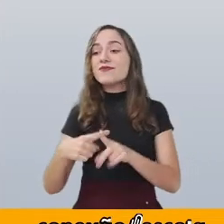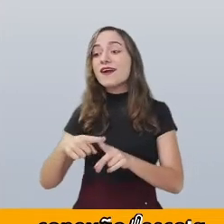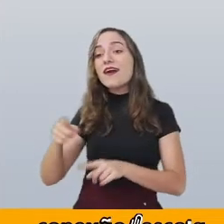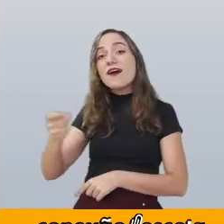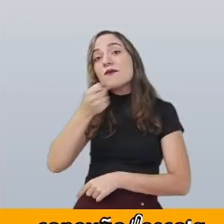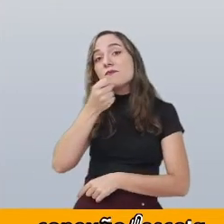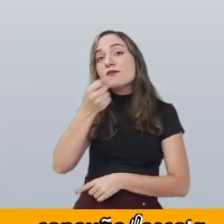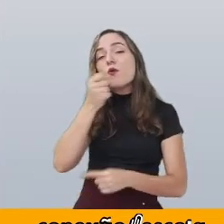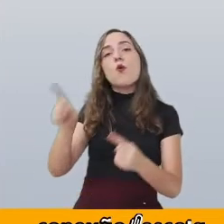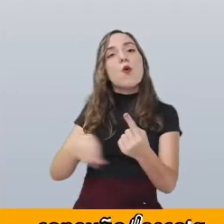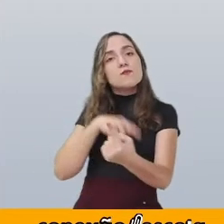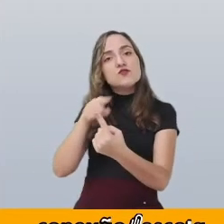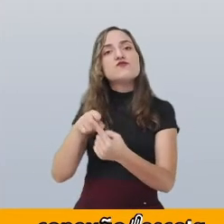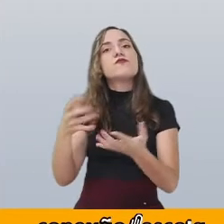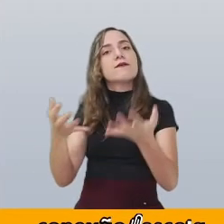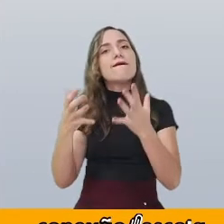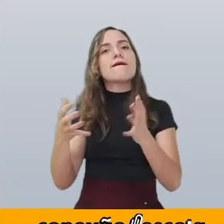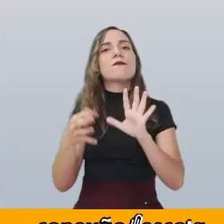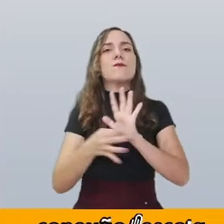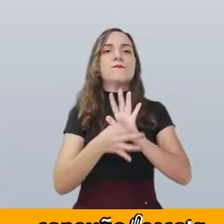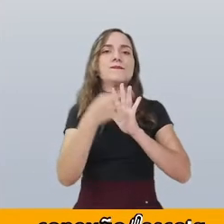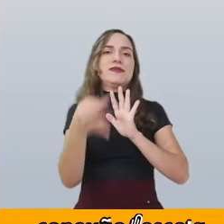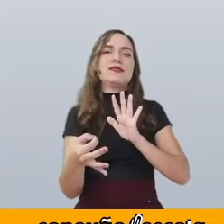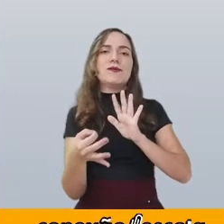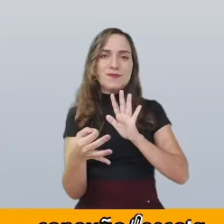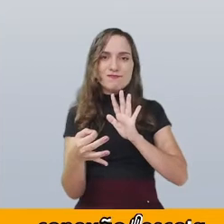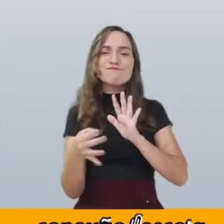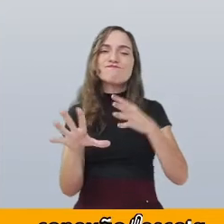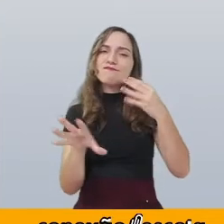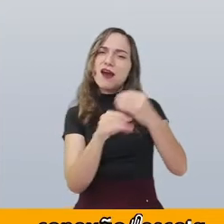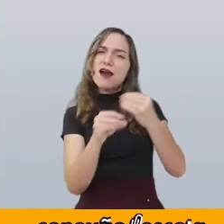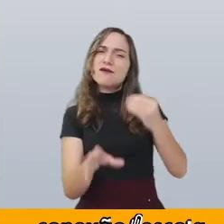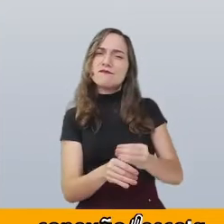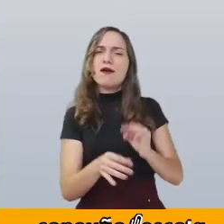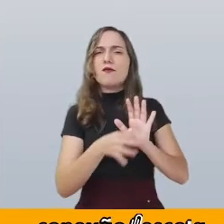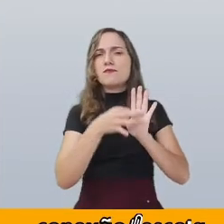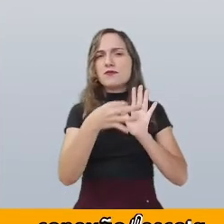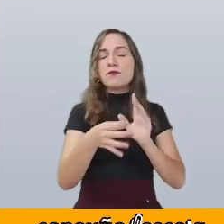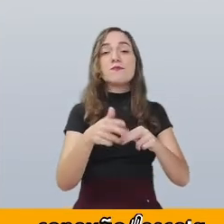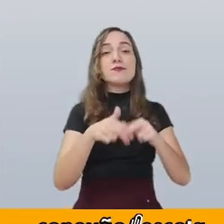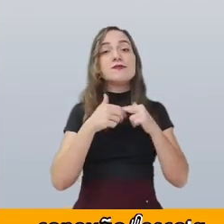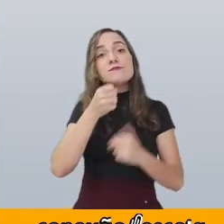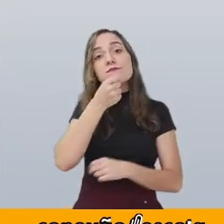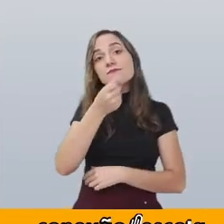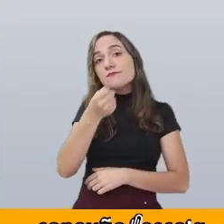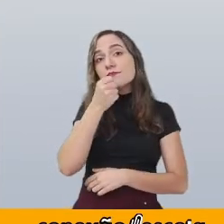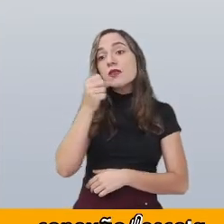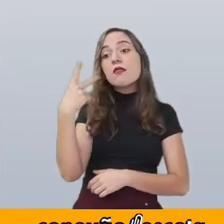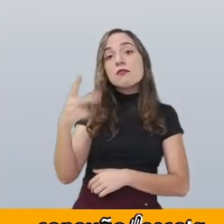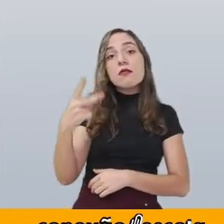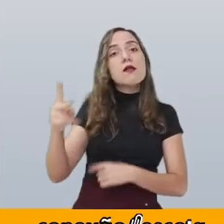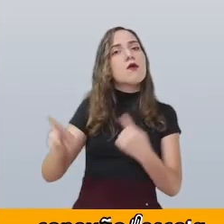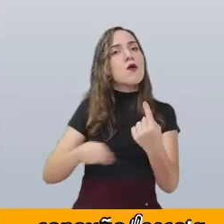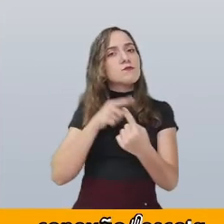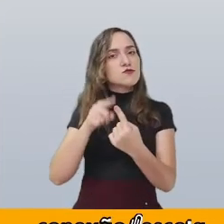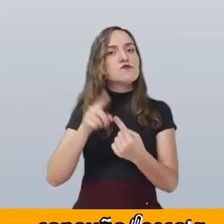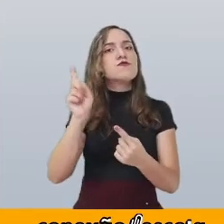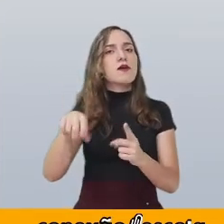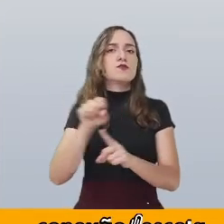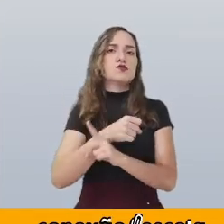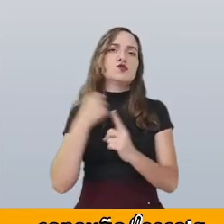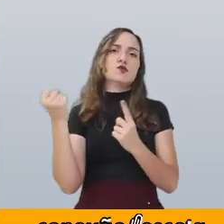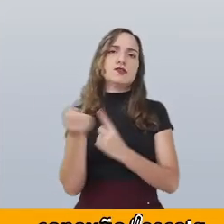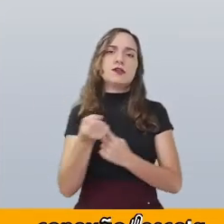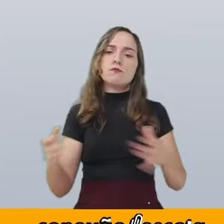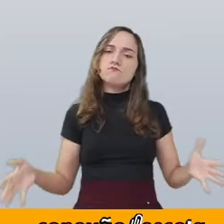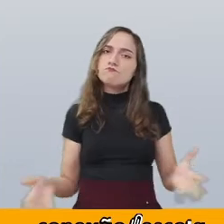uma opinião. É por isso que dizemos que a reportagem possui função social,